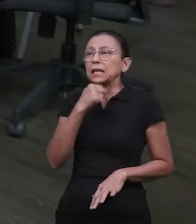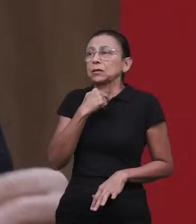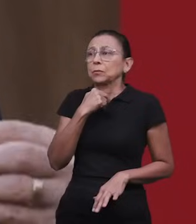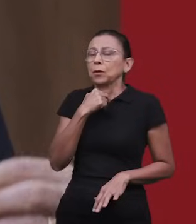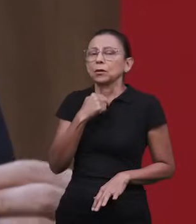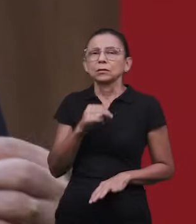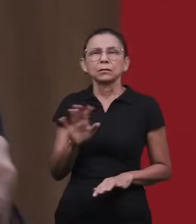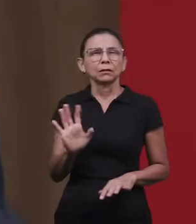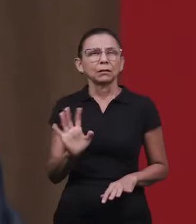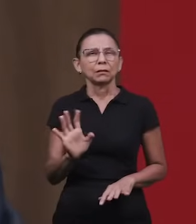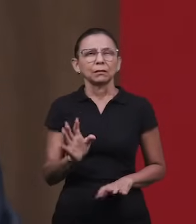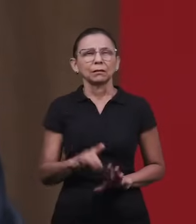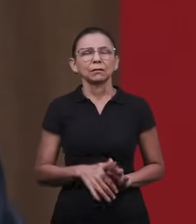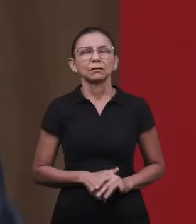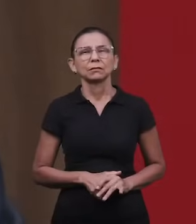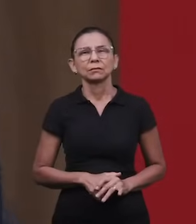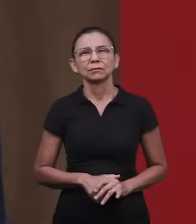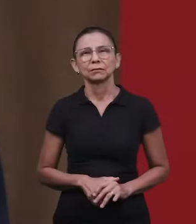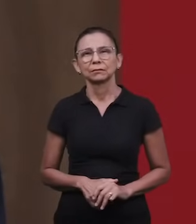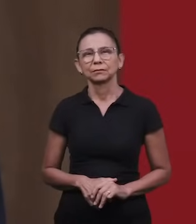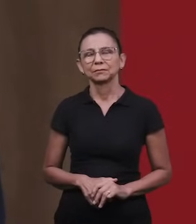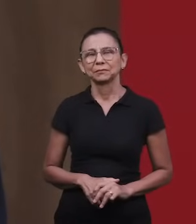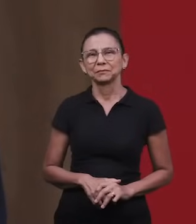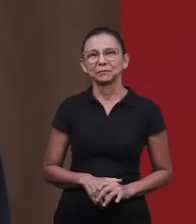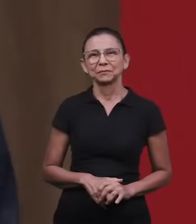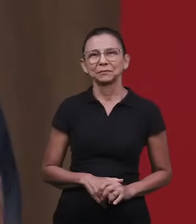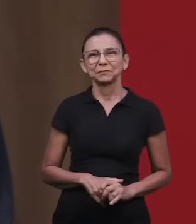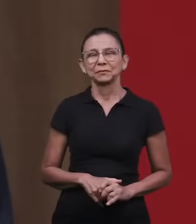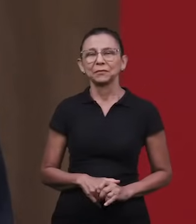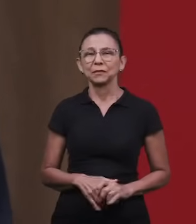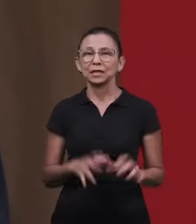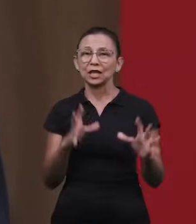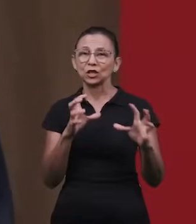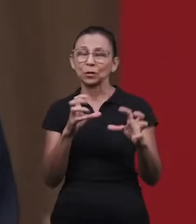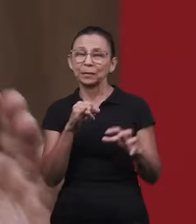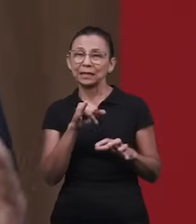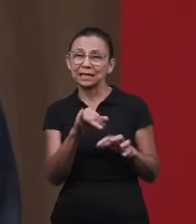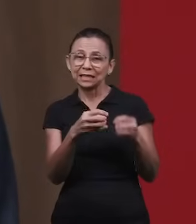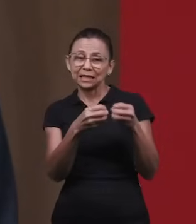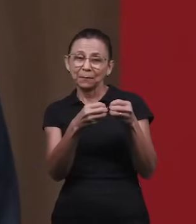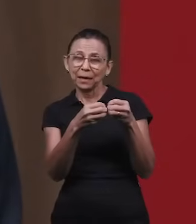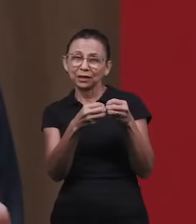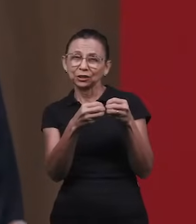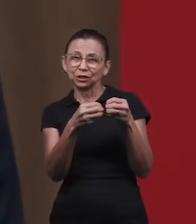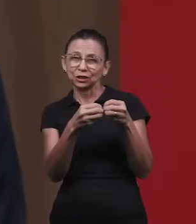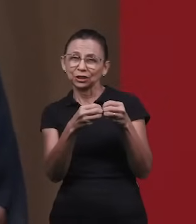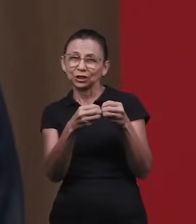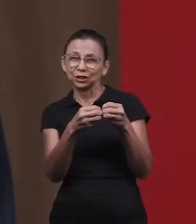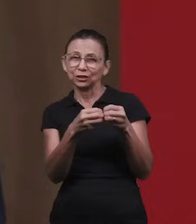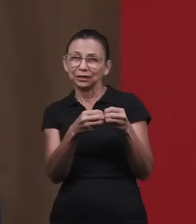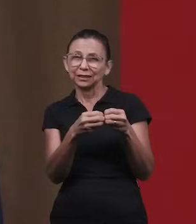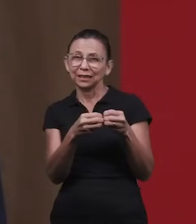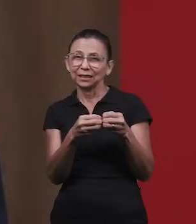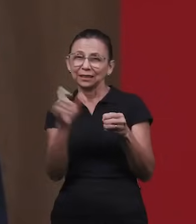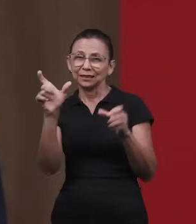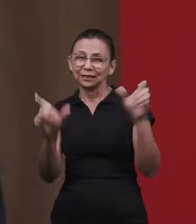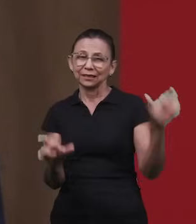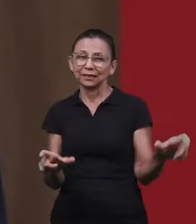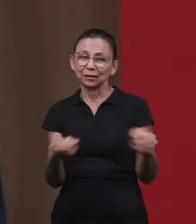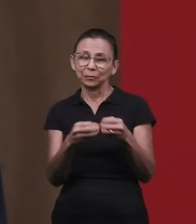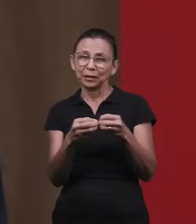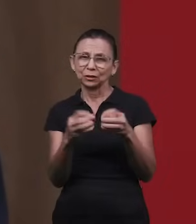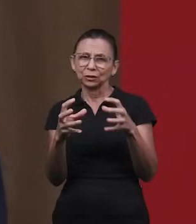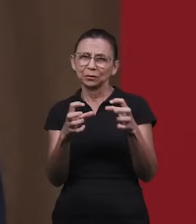equilibrada. Se você só briga com quem você está perto. Com quem está longe você não briga. A confusão sempre vai estar em casa mesmo.